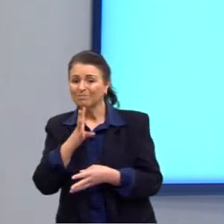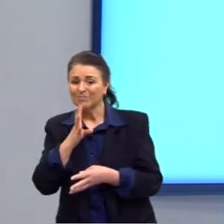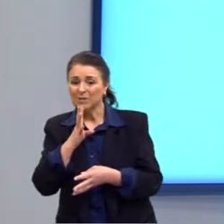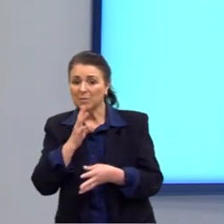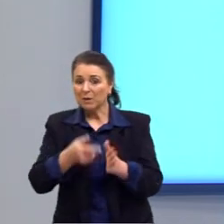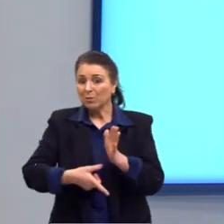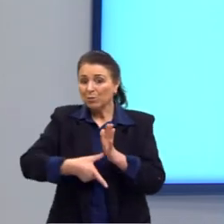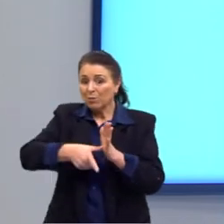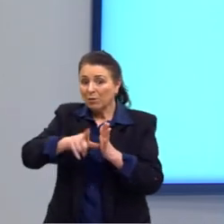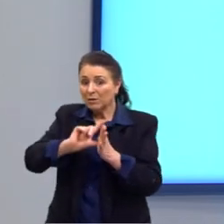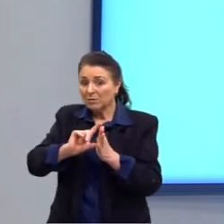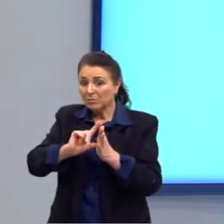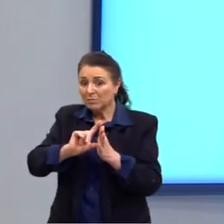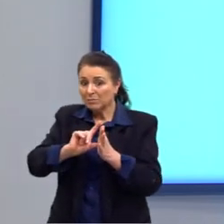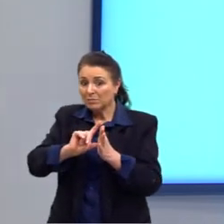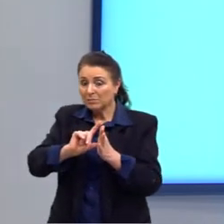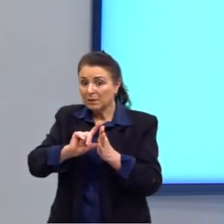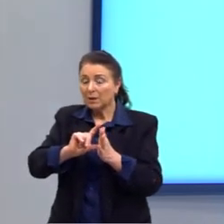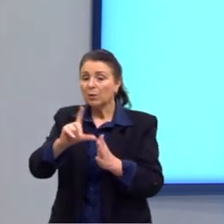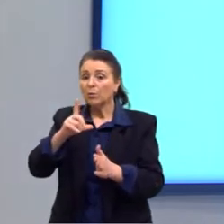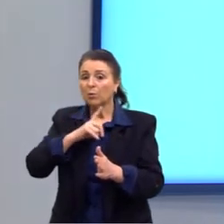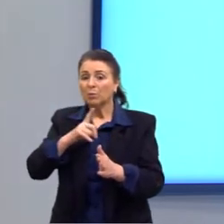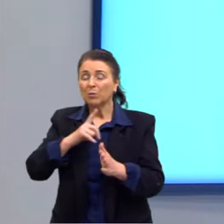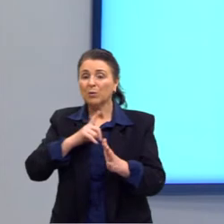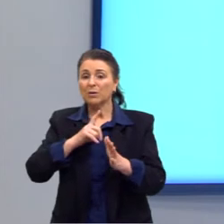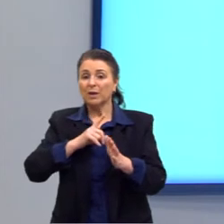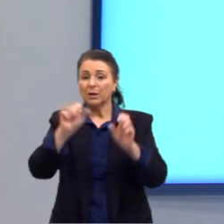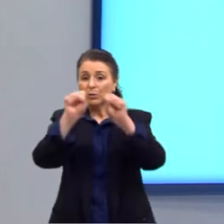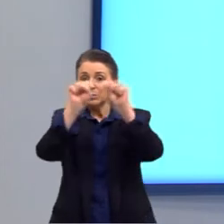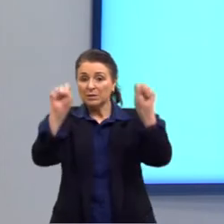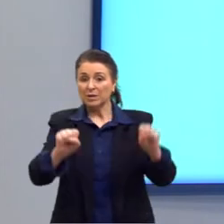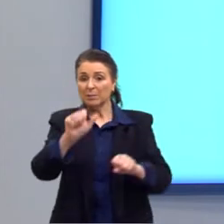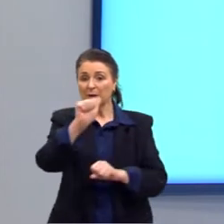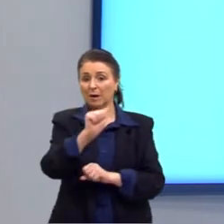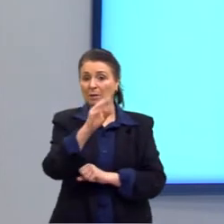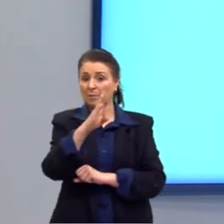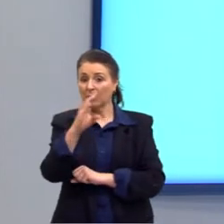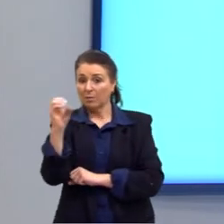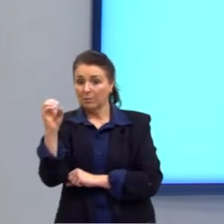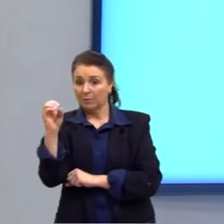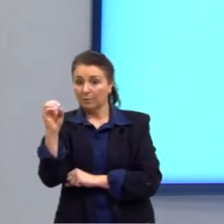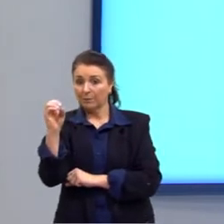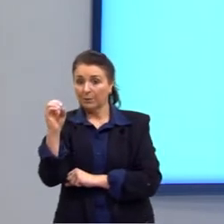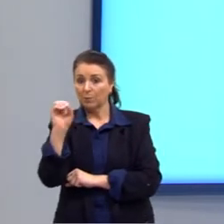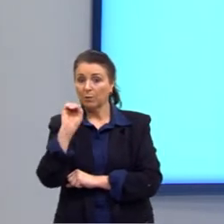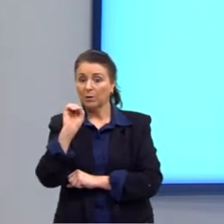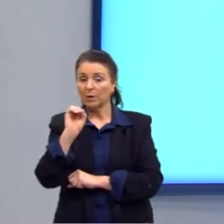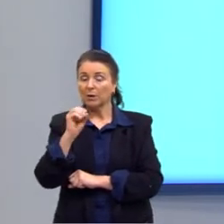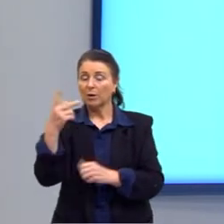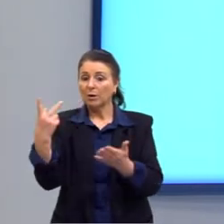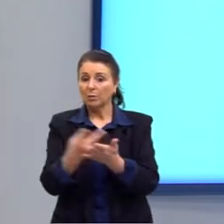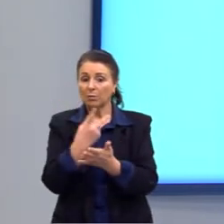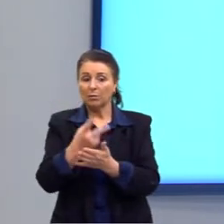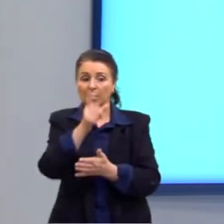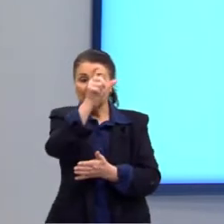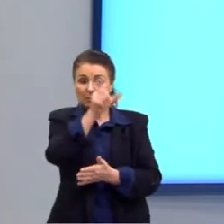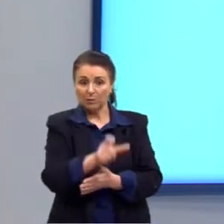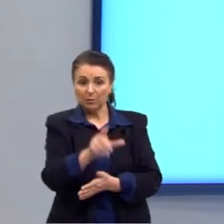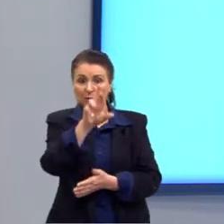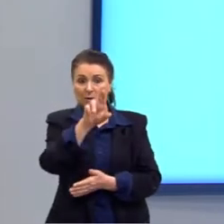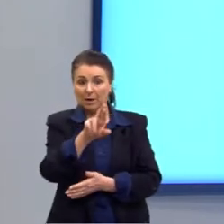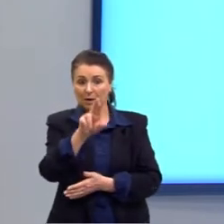contra o RH como tem lá no sistema ABO que que acontece né as pessoas RH